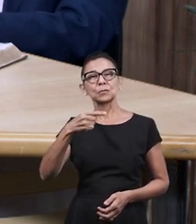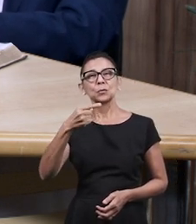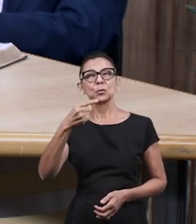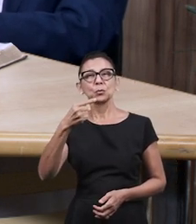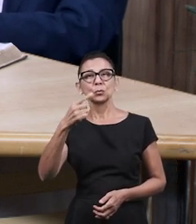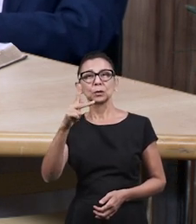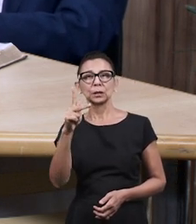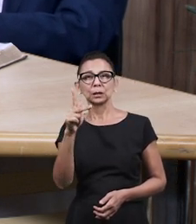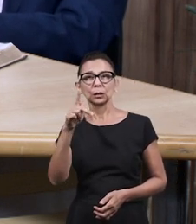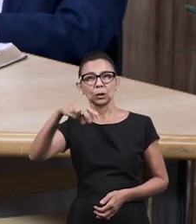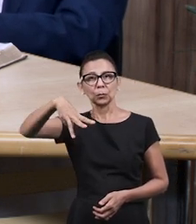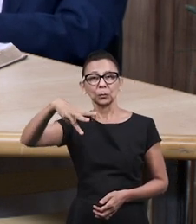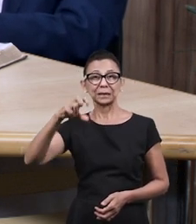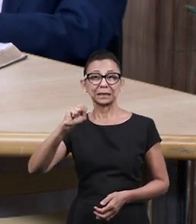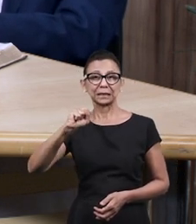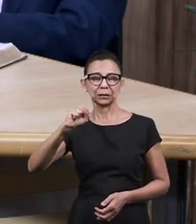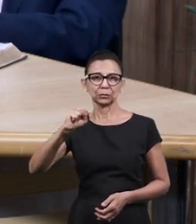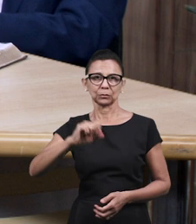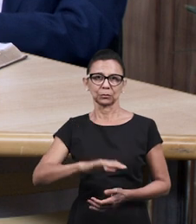Velocidade do som,